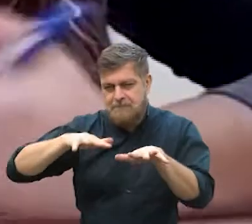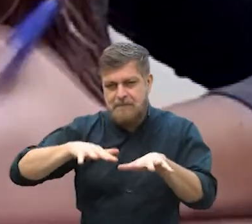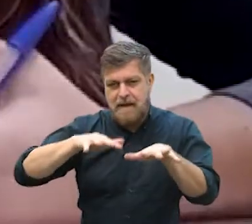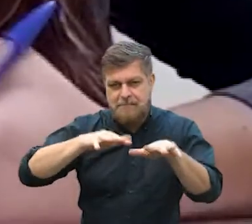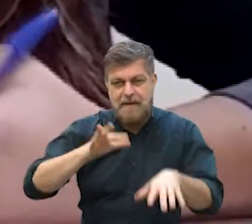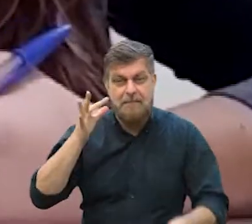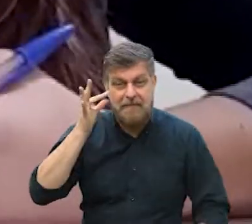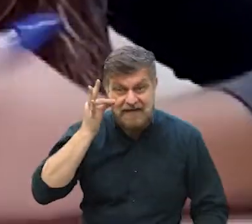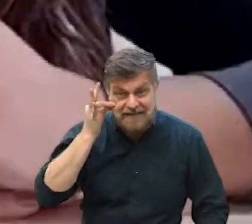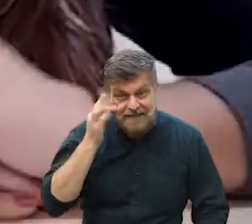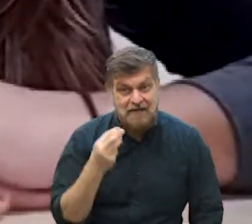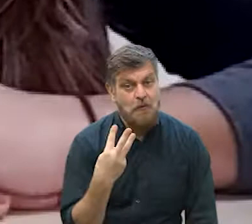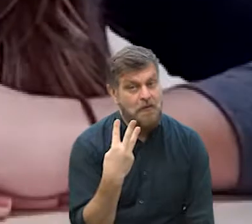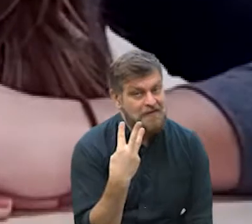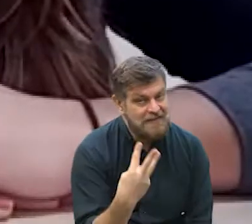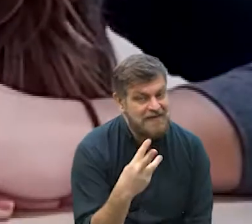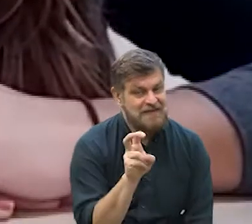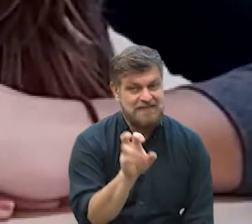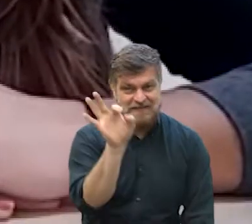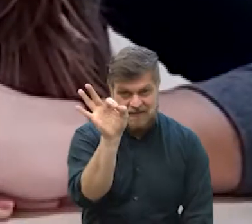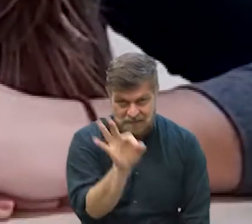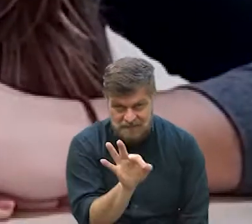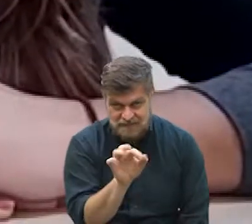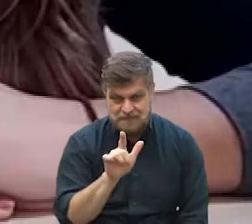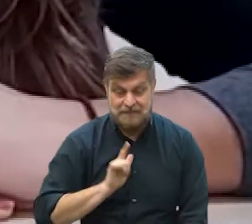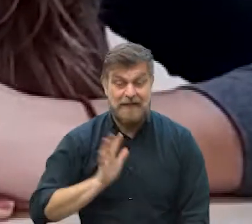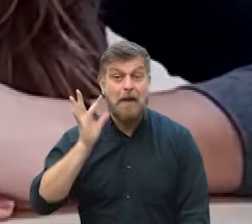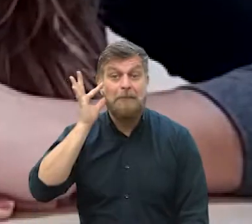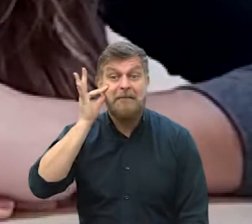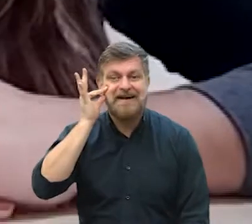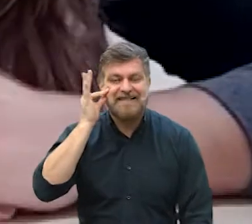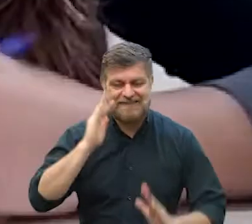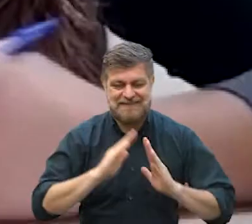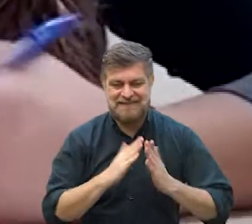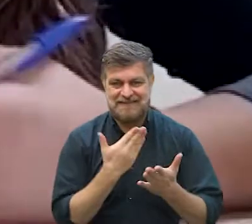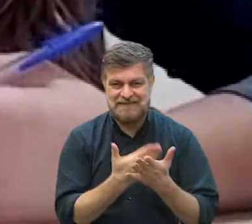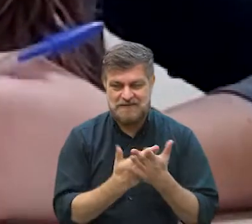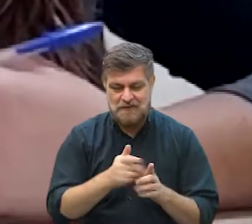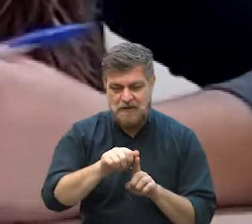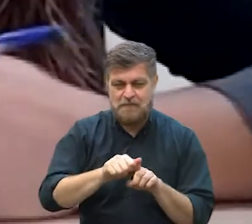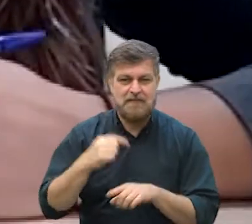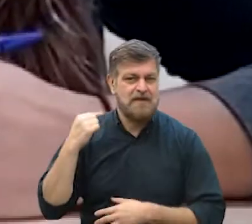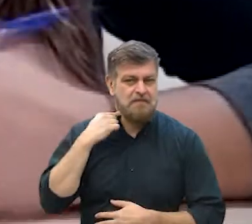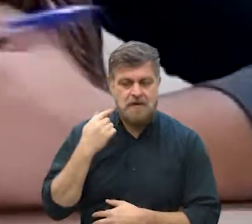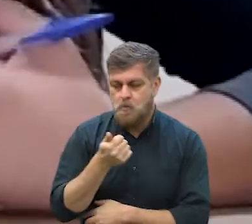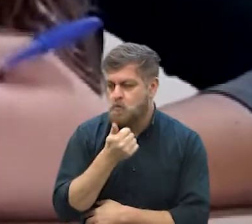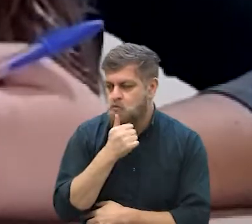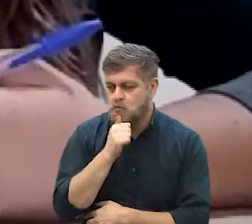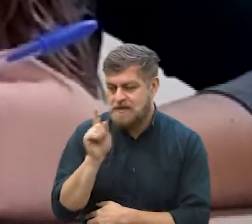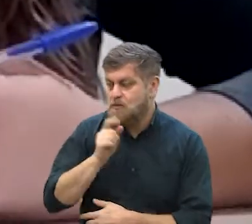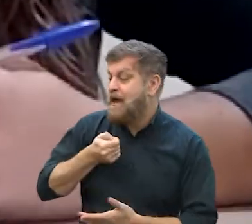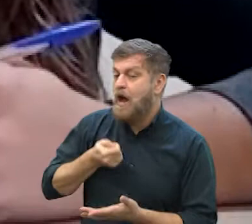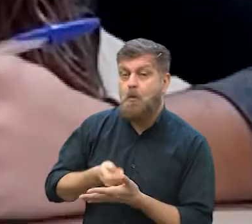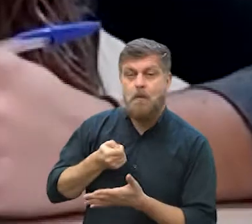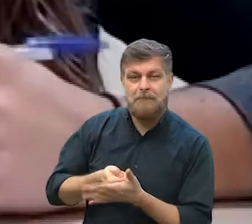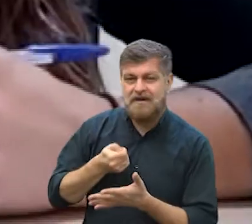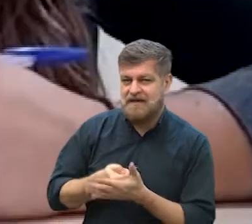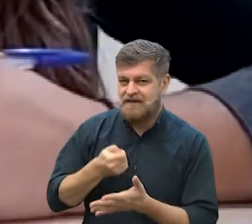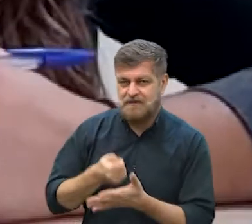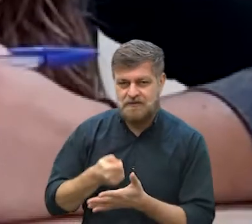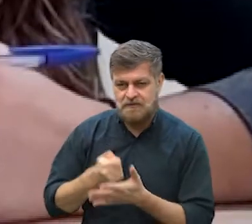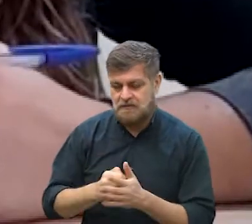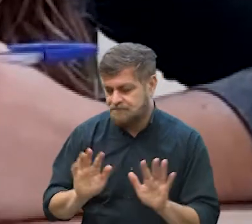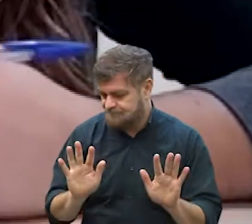do nosso público veio para a escola de uma forma presencial. No mês de maio ainda não está sendo obrigatório, né? Não